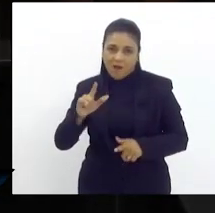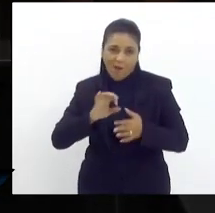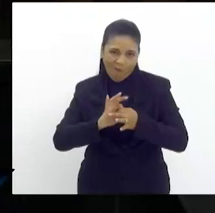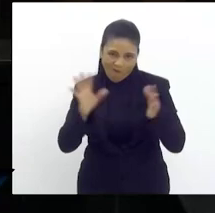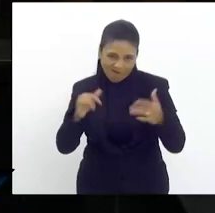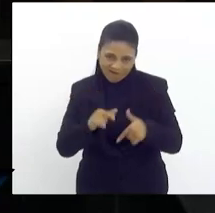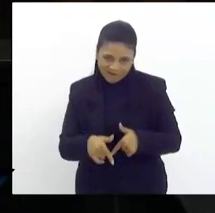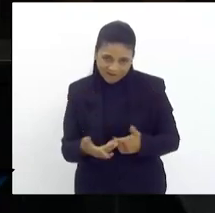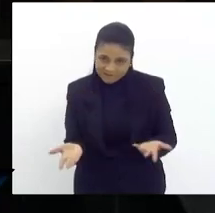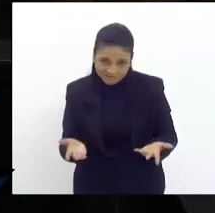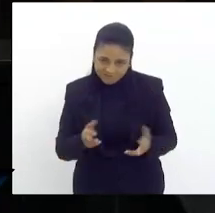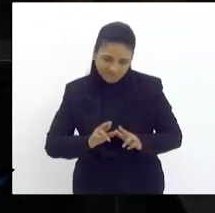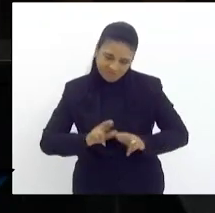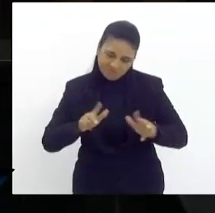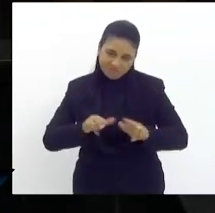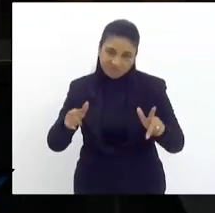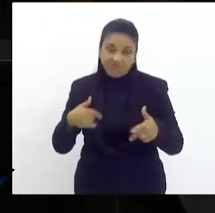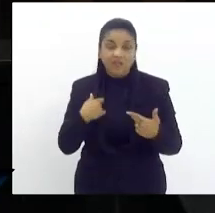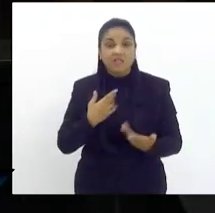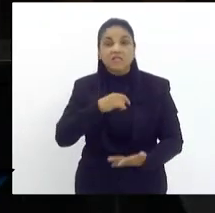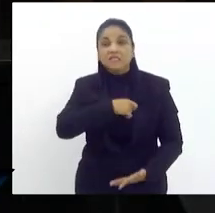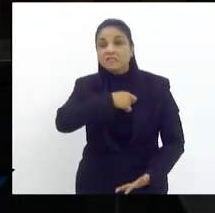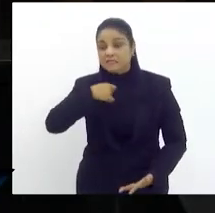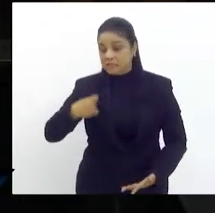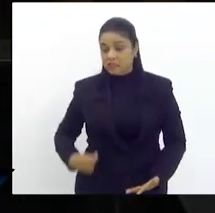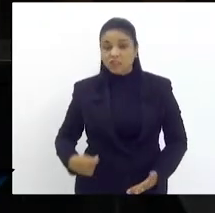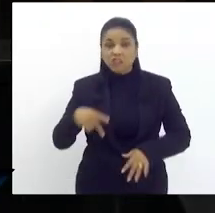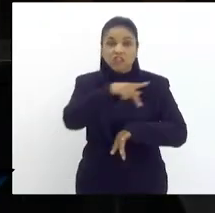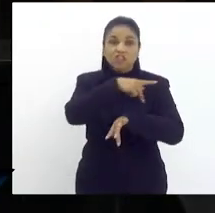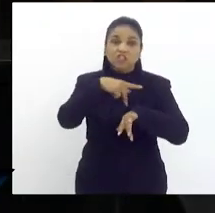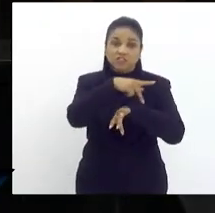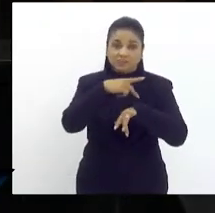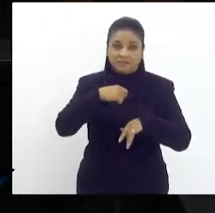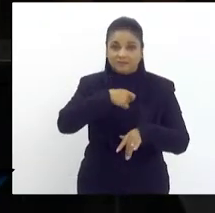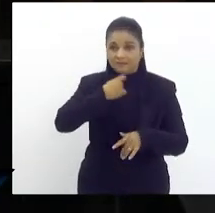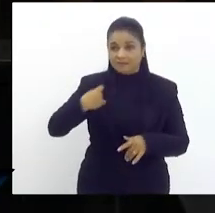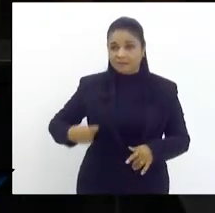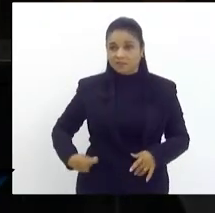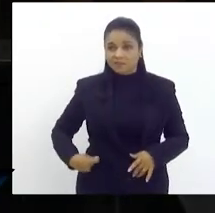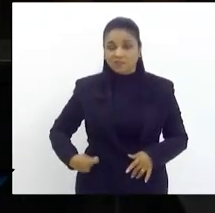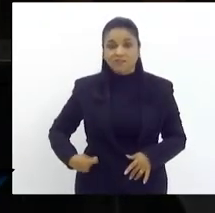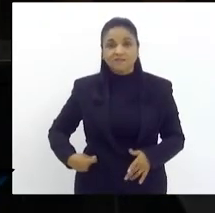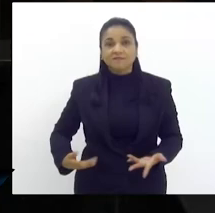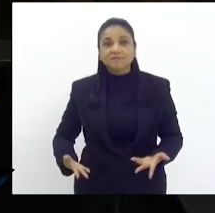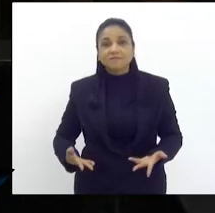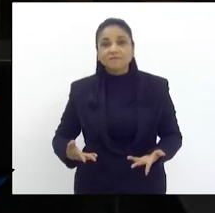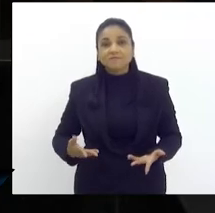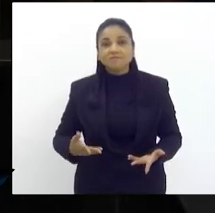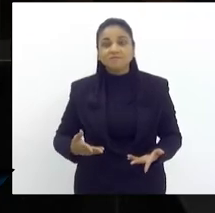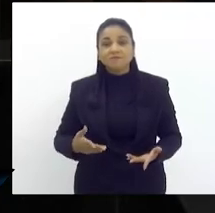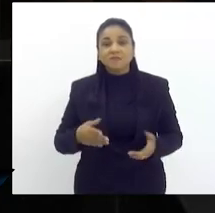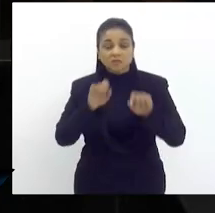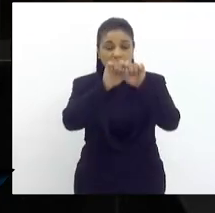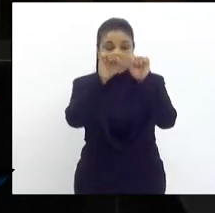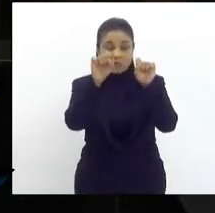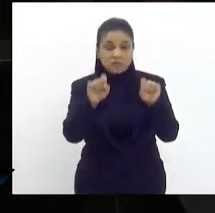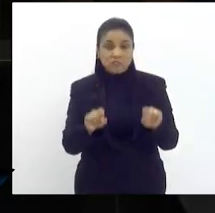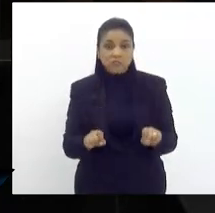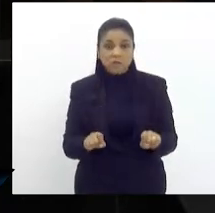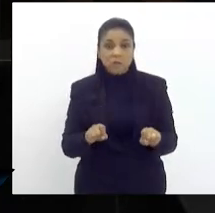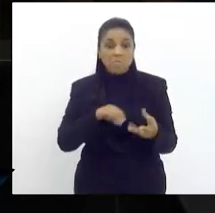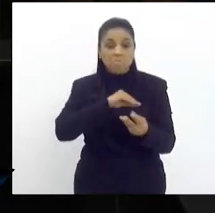se dizer a China e eu diria que a China é um sistema misto